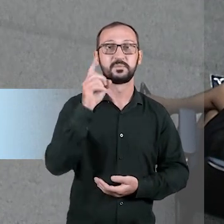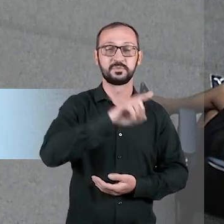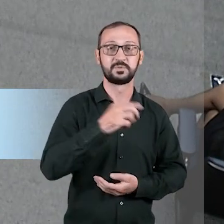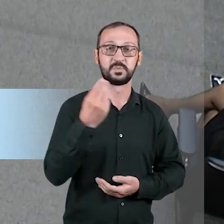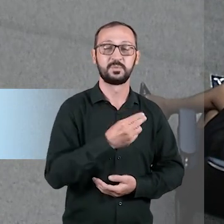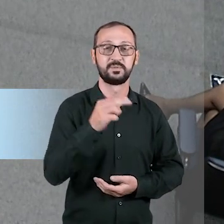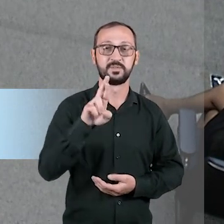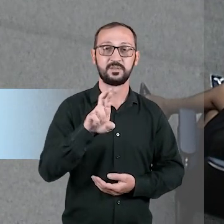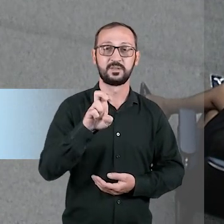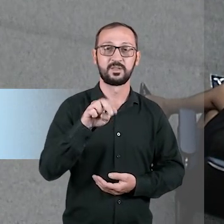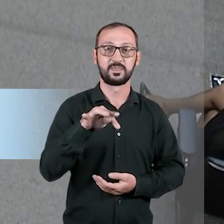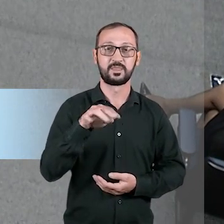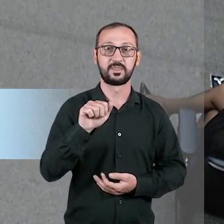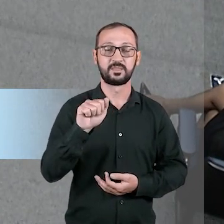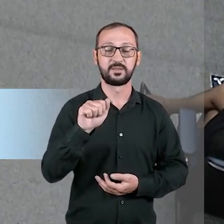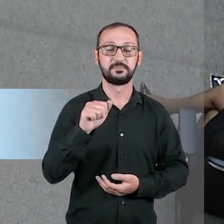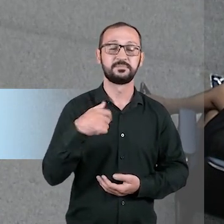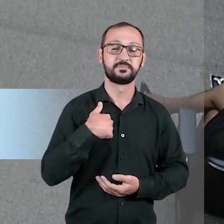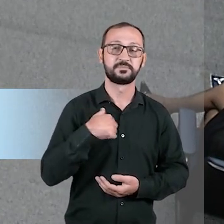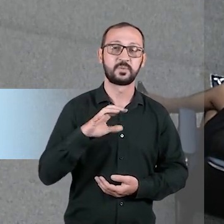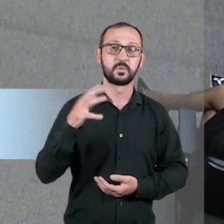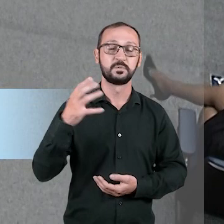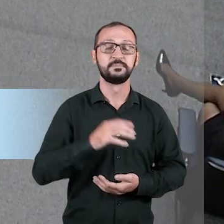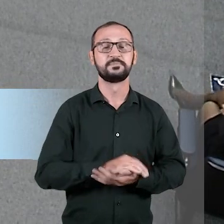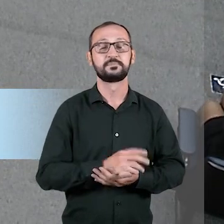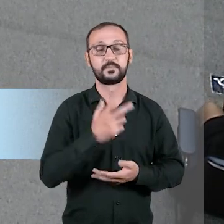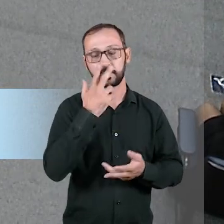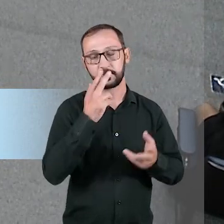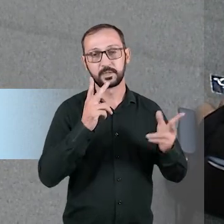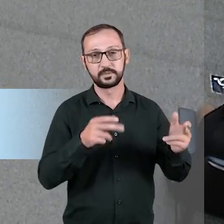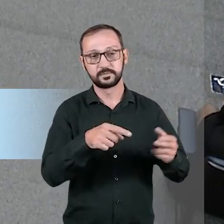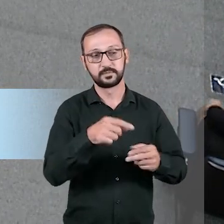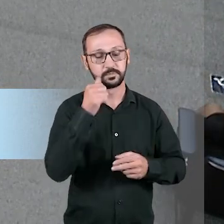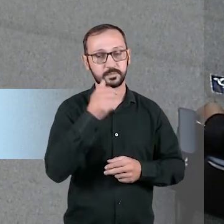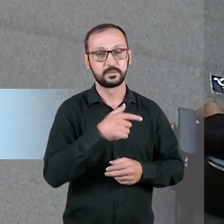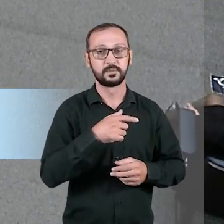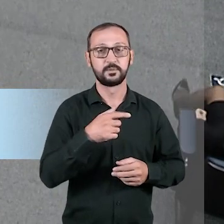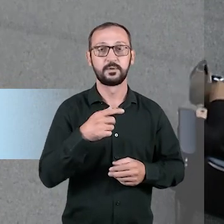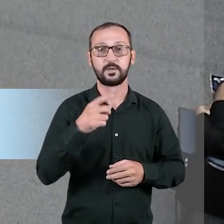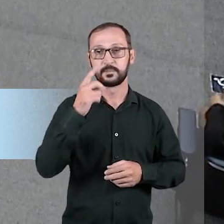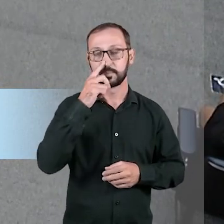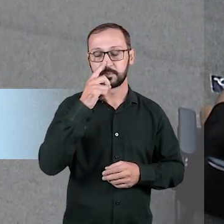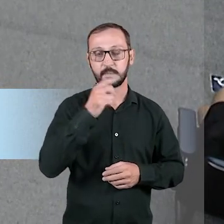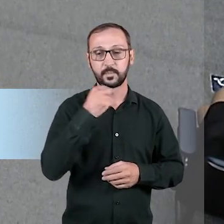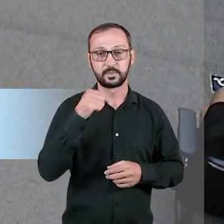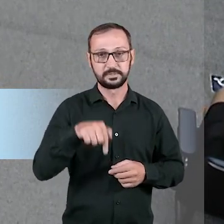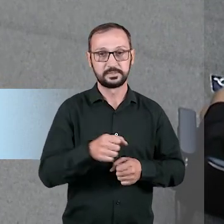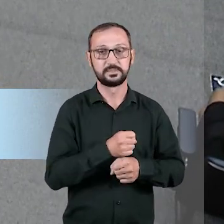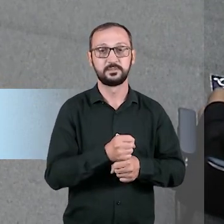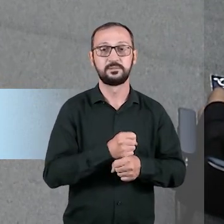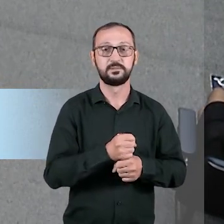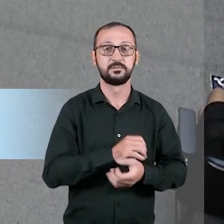Bom dia, meu nome é Renata. Comigo acontece algo assim bem parecido com o que a Magda colocou. Eu perdi minha mãe esse